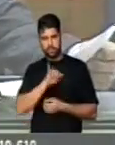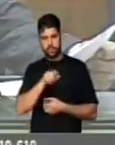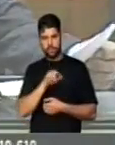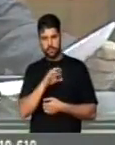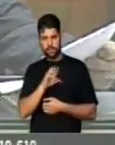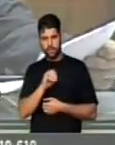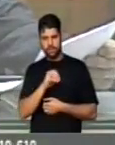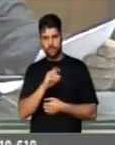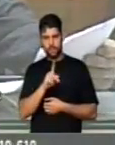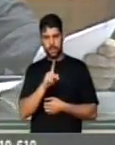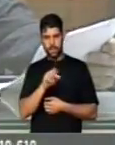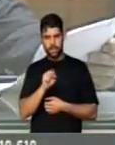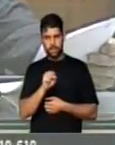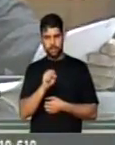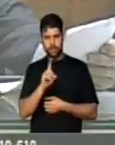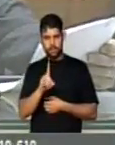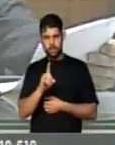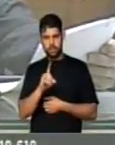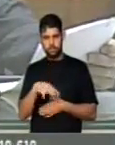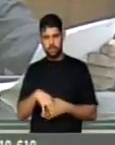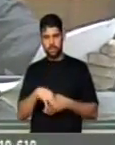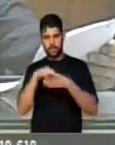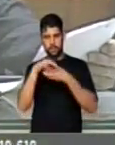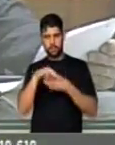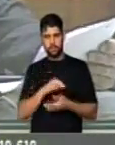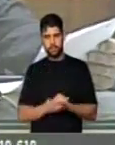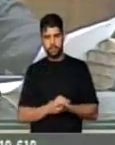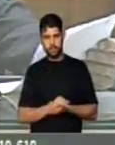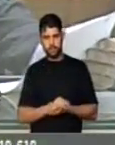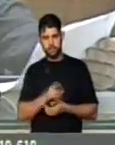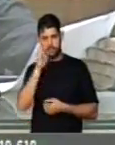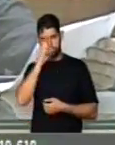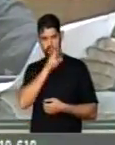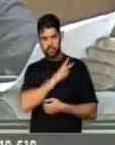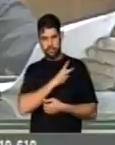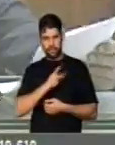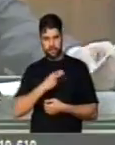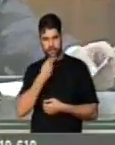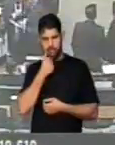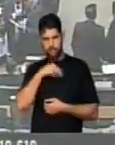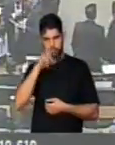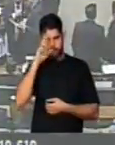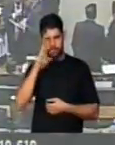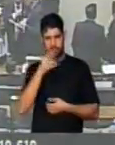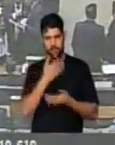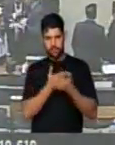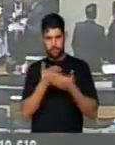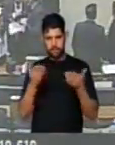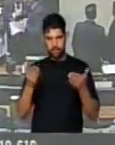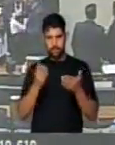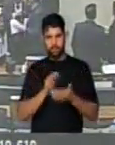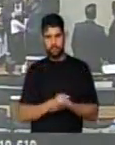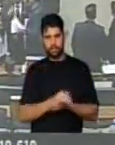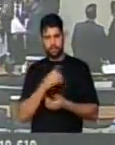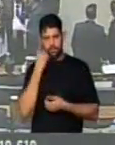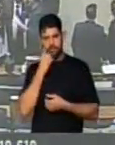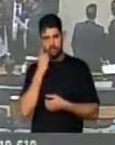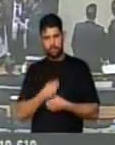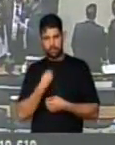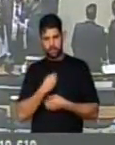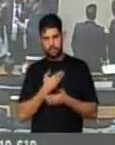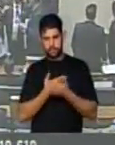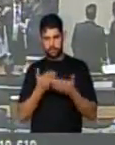Júlio César, pelo PSD, pela liderança. Senhor presidente, senhoras e senhores